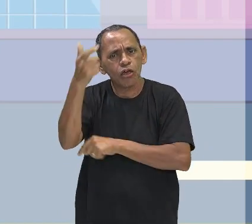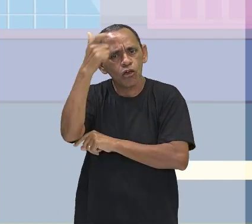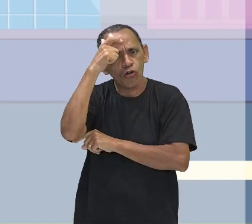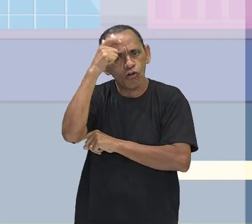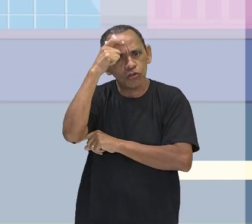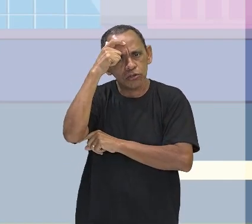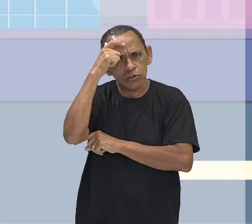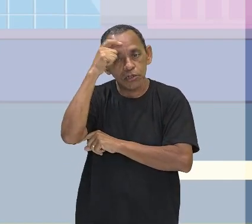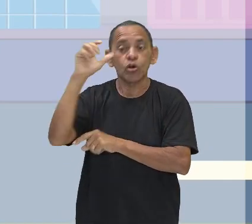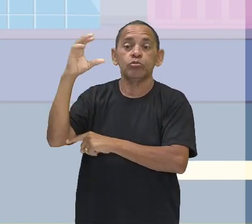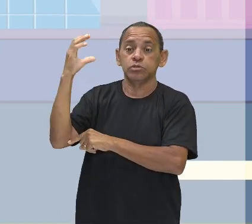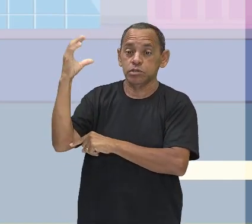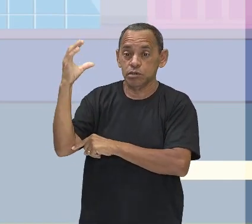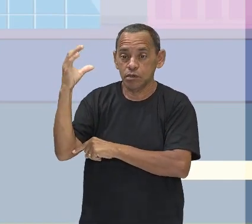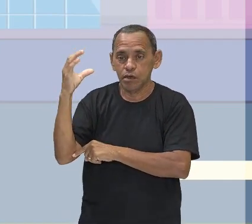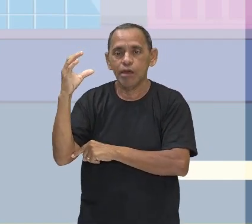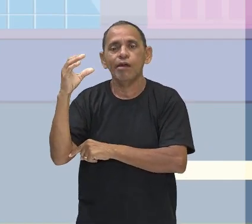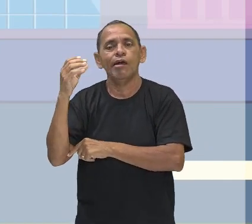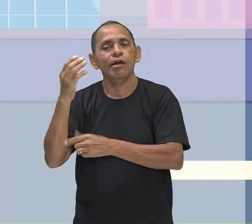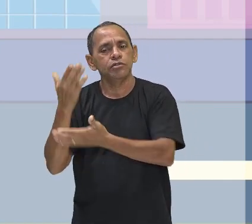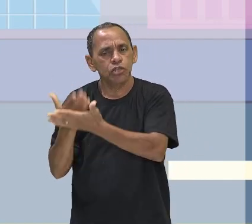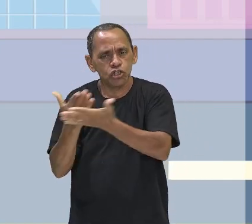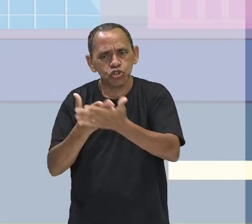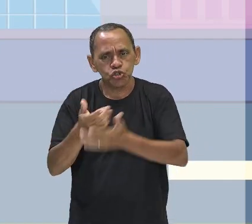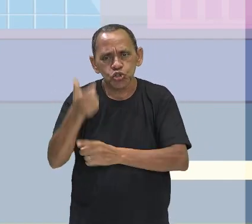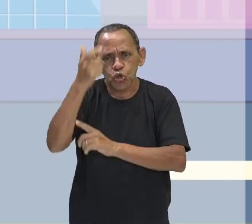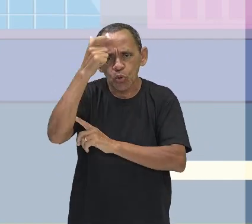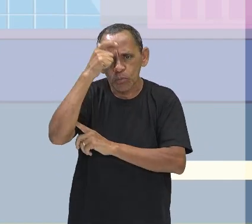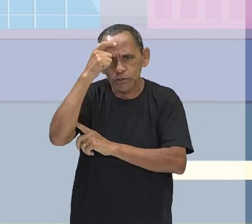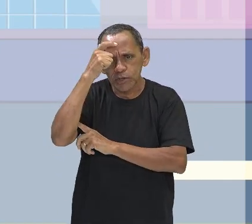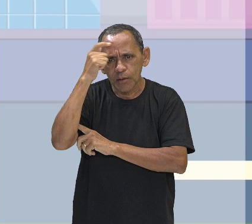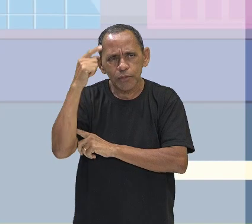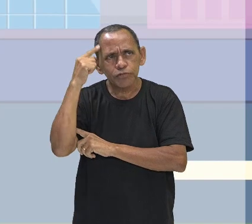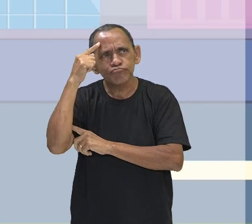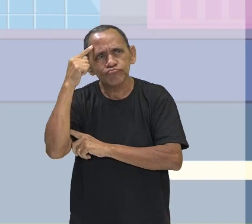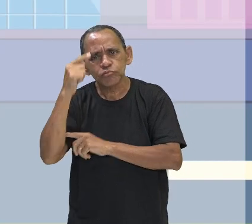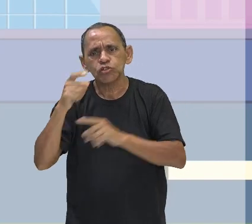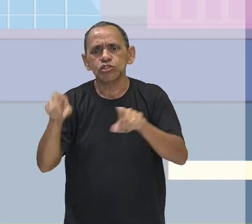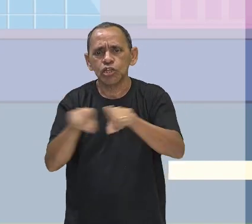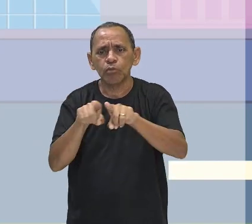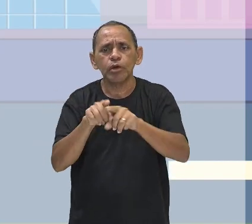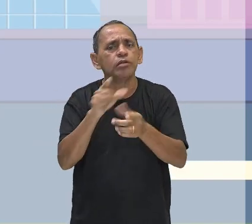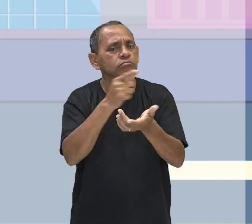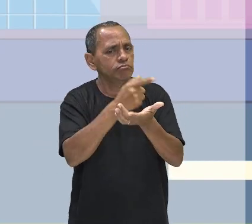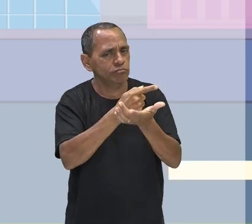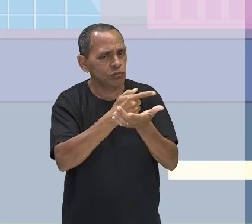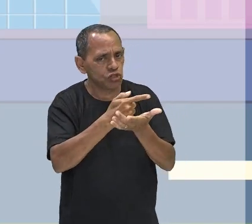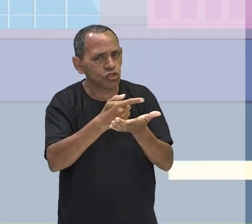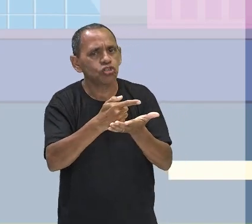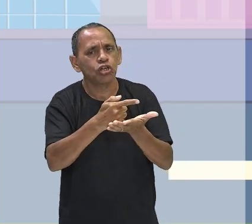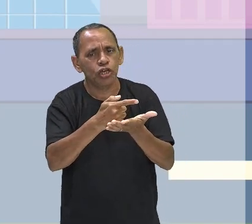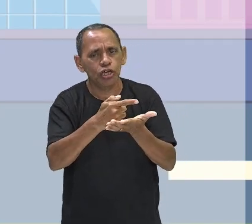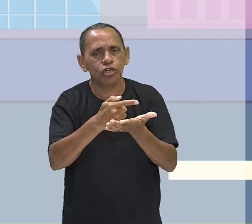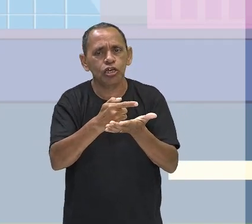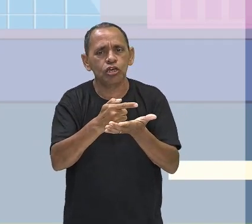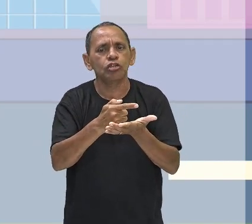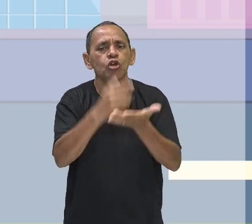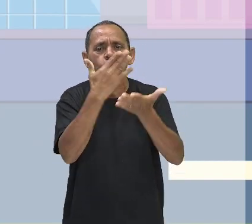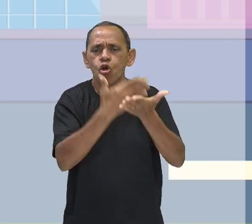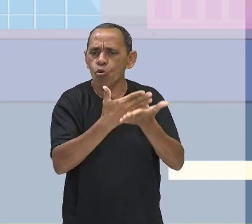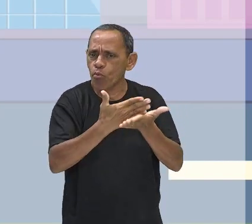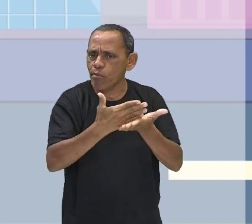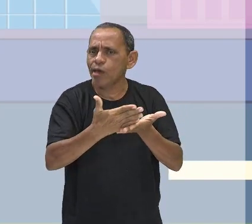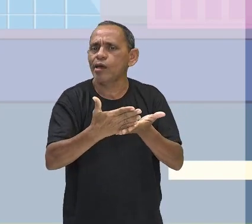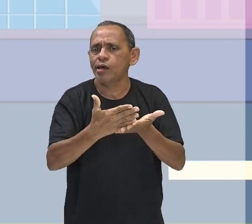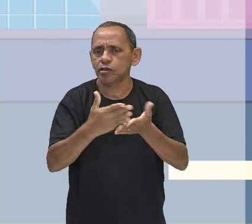estudo, como pensamento, também tem a sua gênese. Também tem o seu nascimento